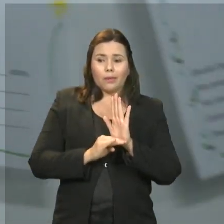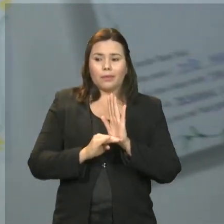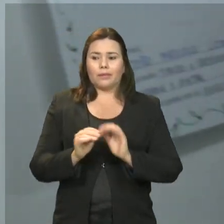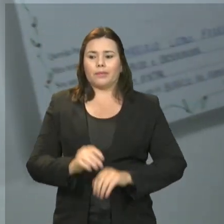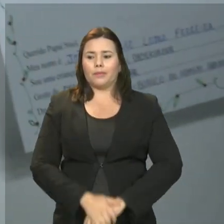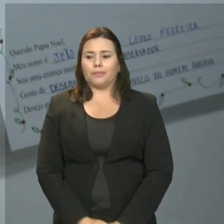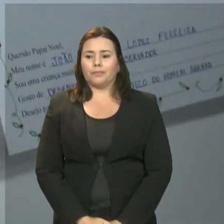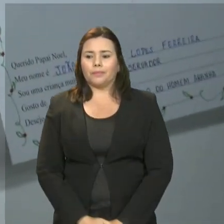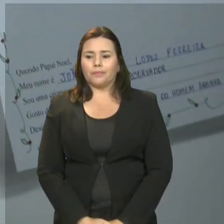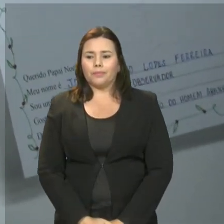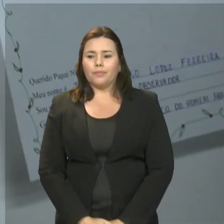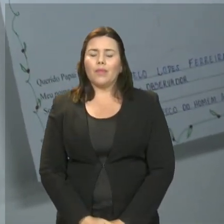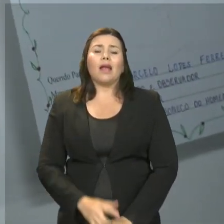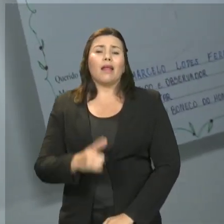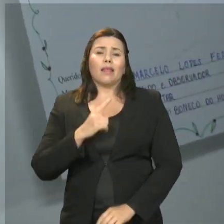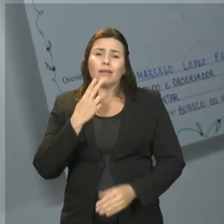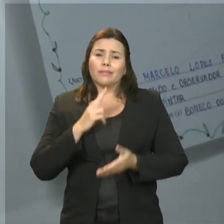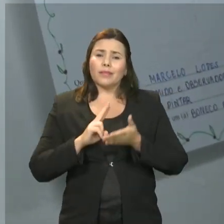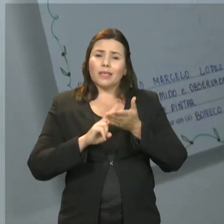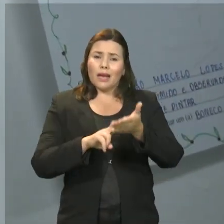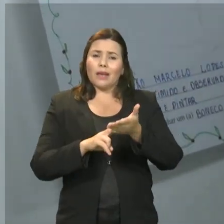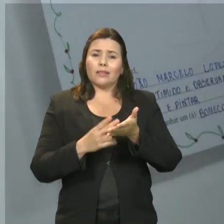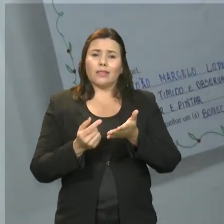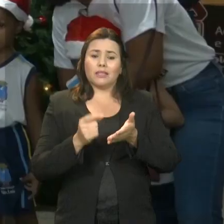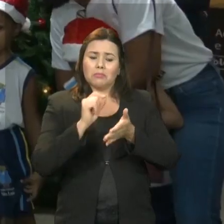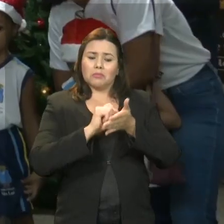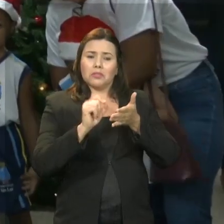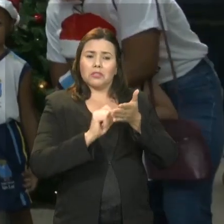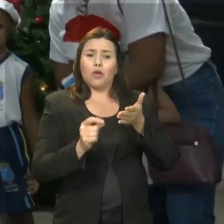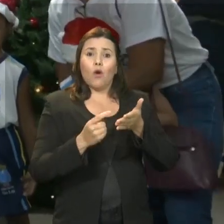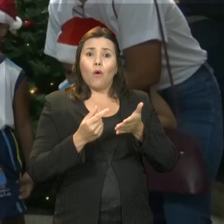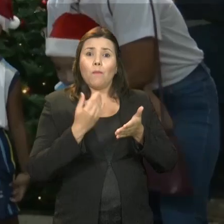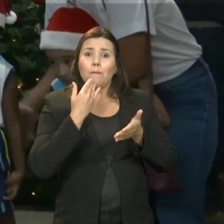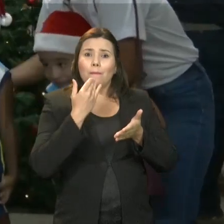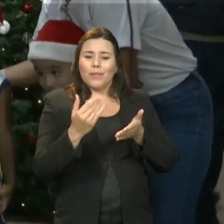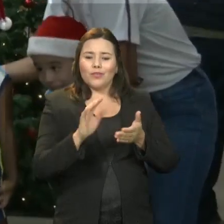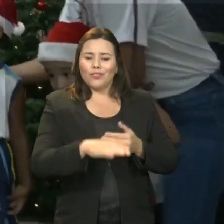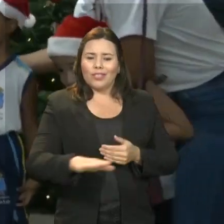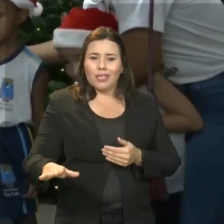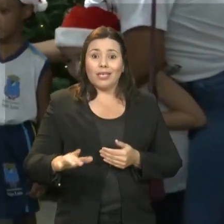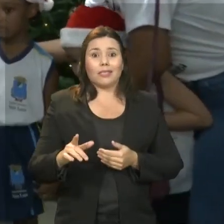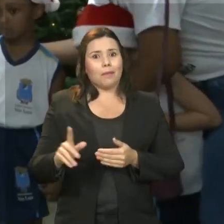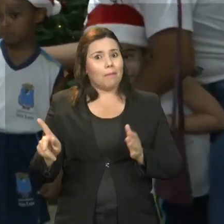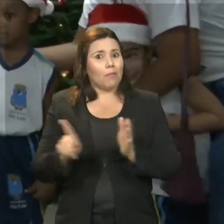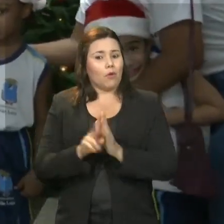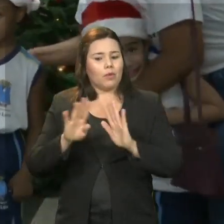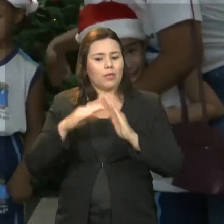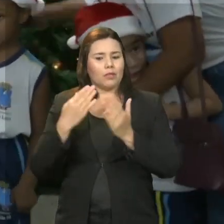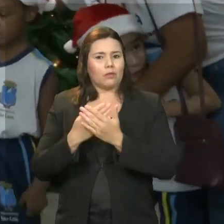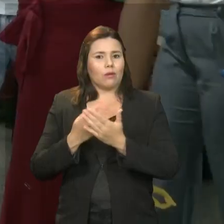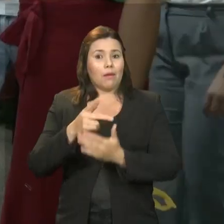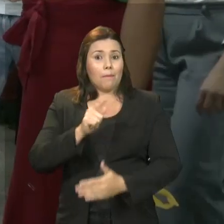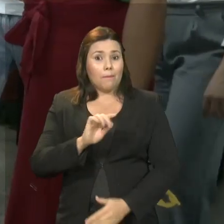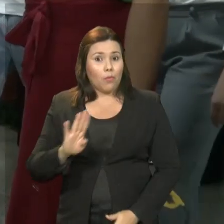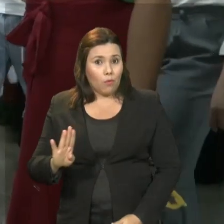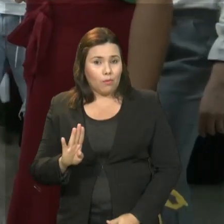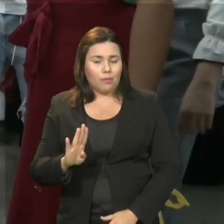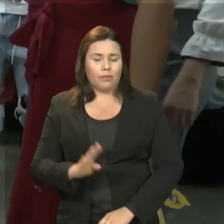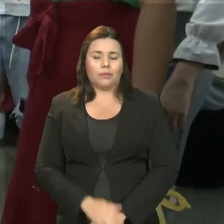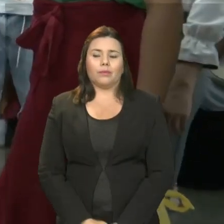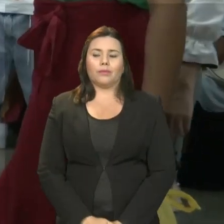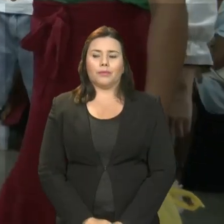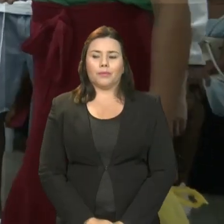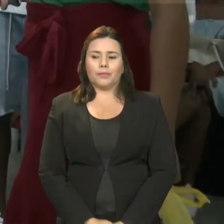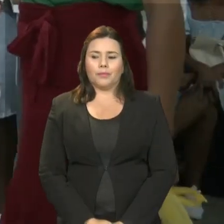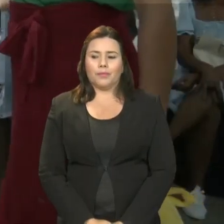campanha disponibiliza cartas com pedidos de crianças que estejam matriculadas em escolas da rede pública de ensino e também